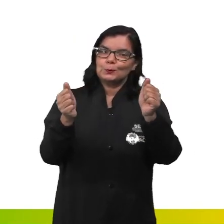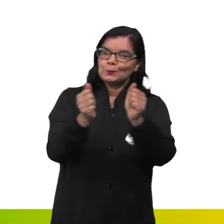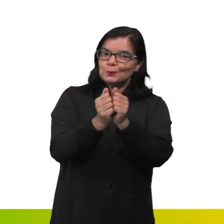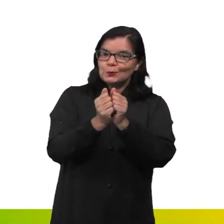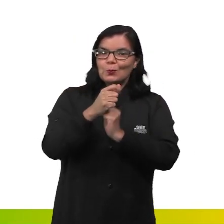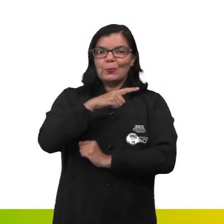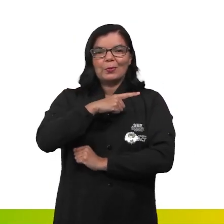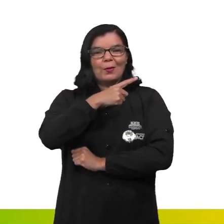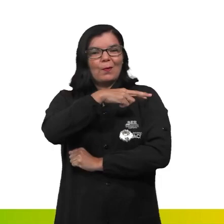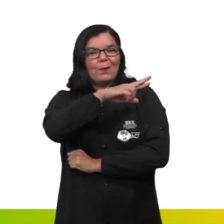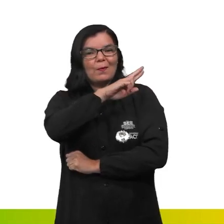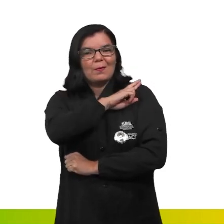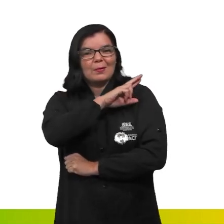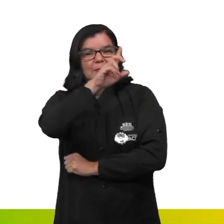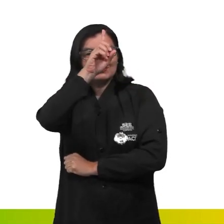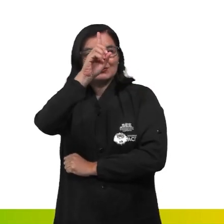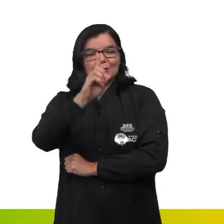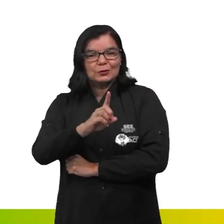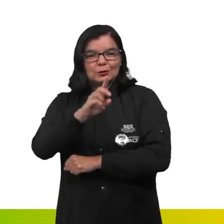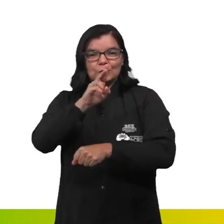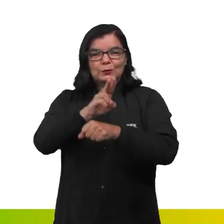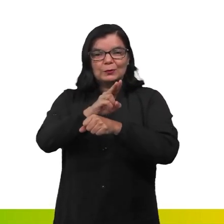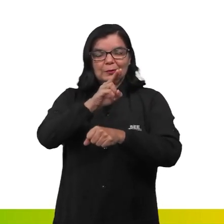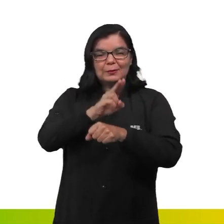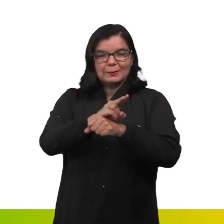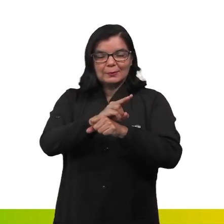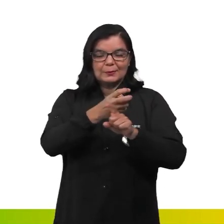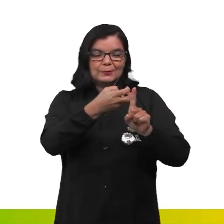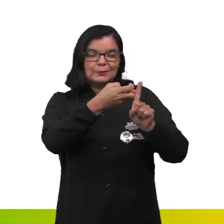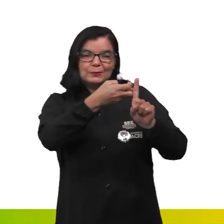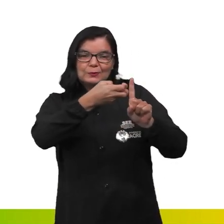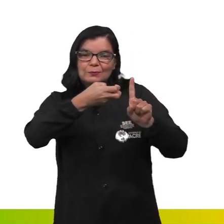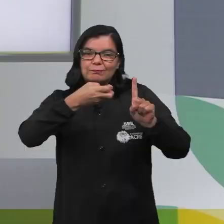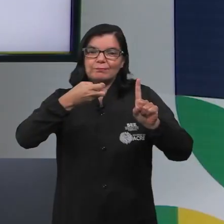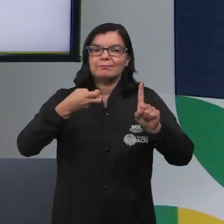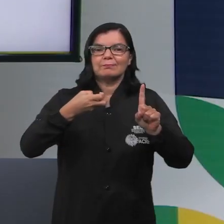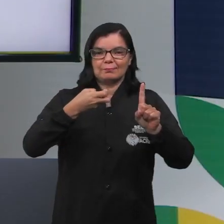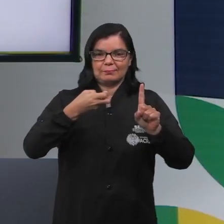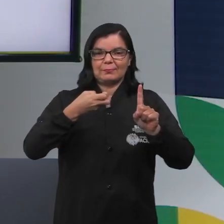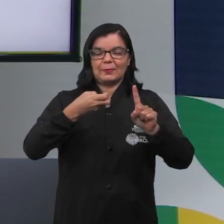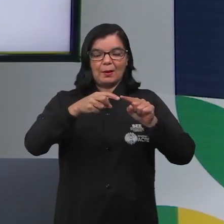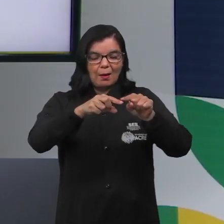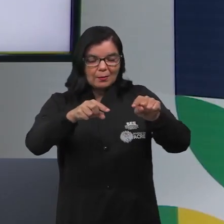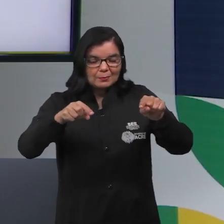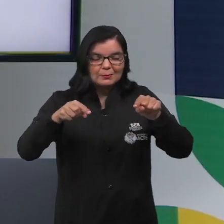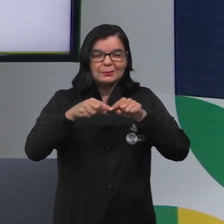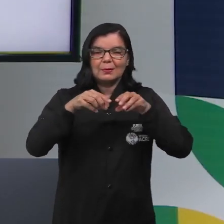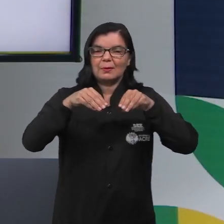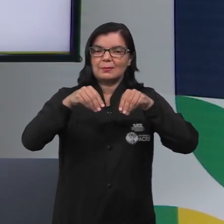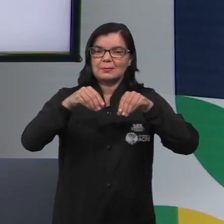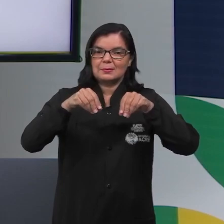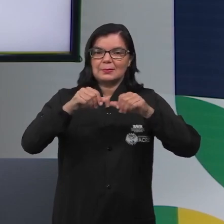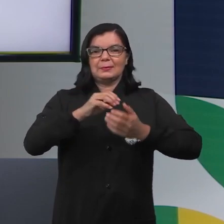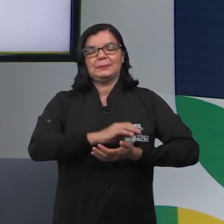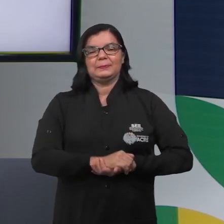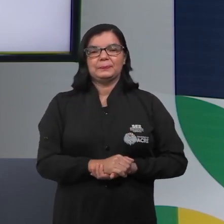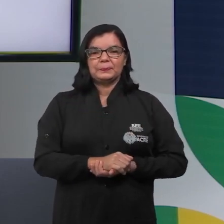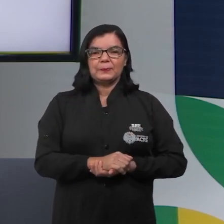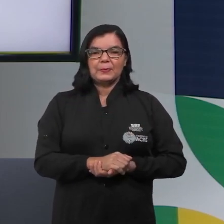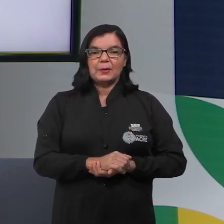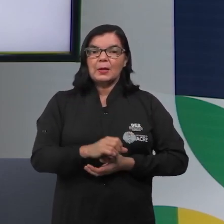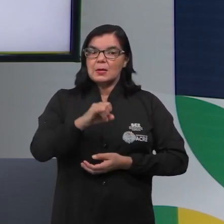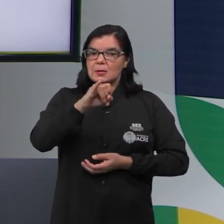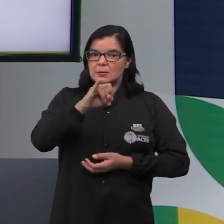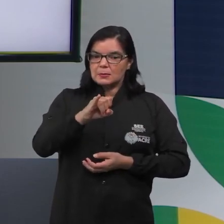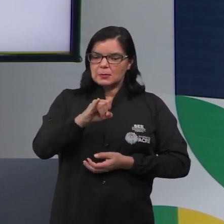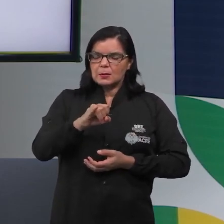têm o dever e o direito de proteger esses povos, de proteger essas terras. Tá? E se